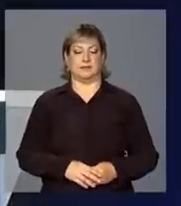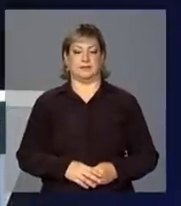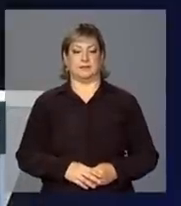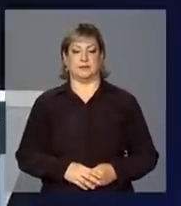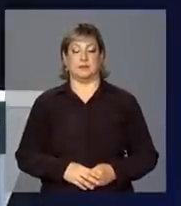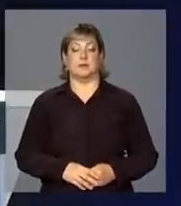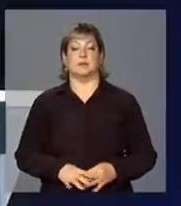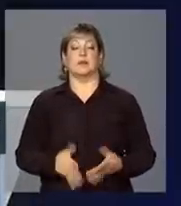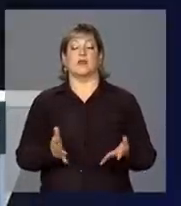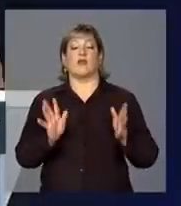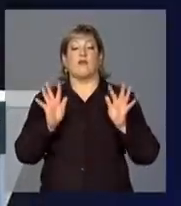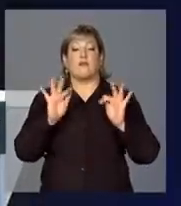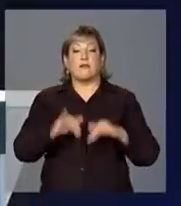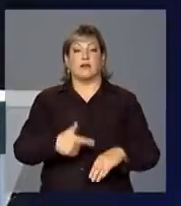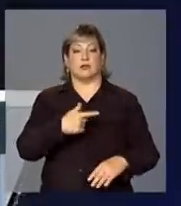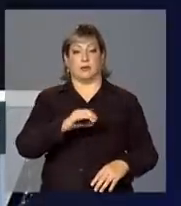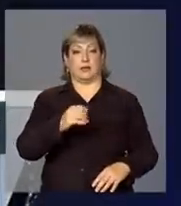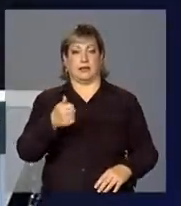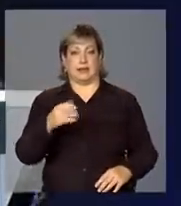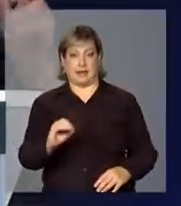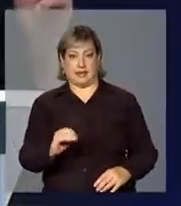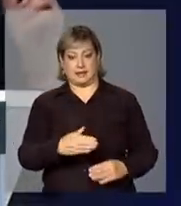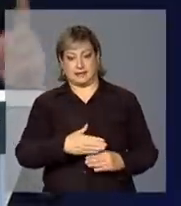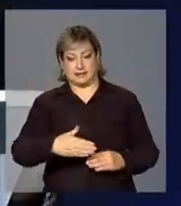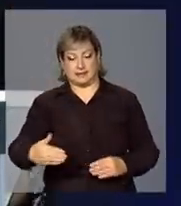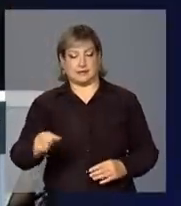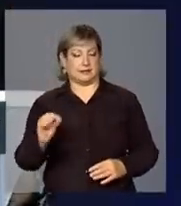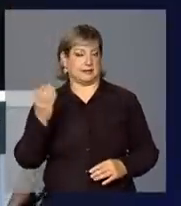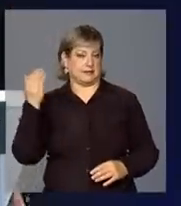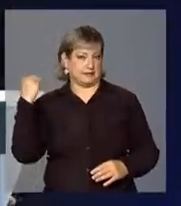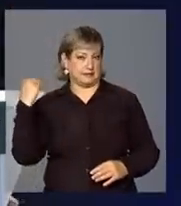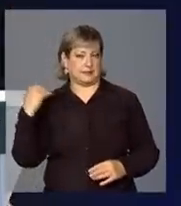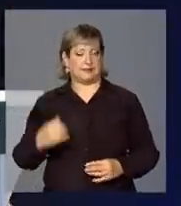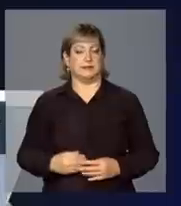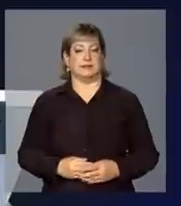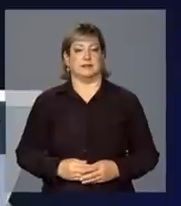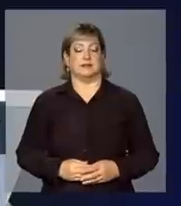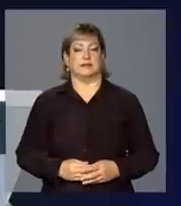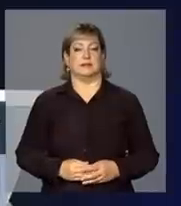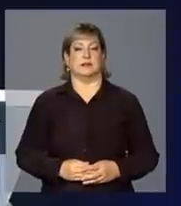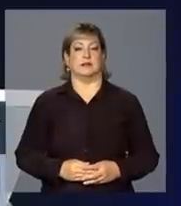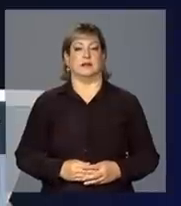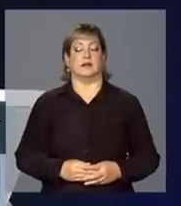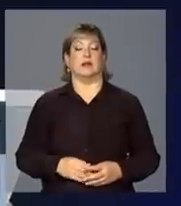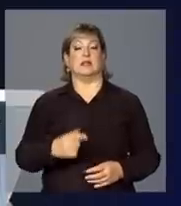No final de 2010, é bom fazer essa comparação, sabe quantos tinham?